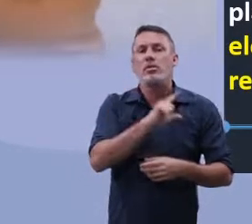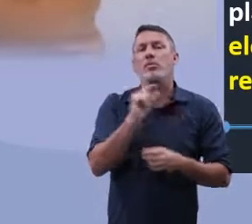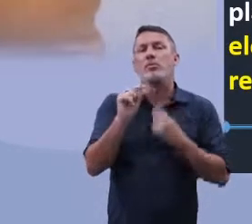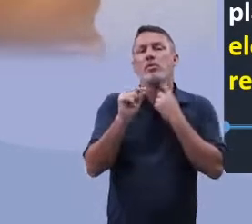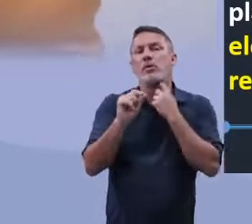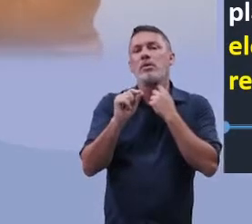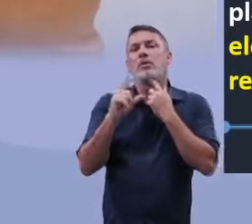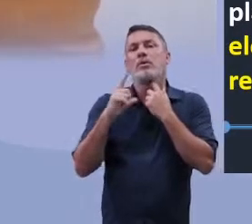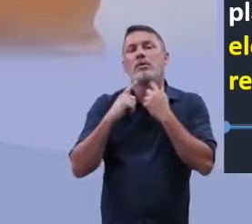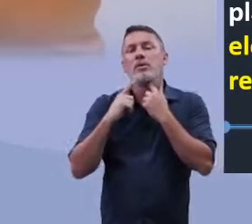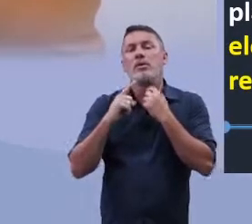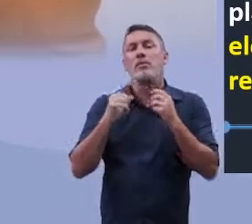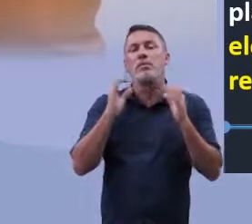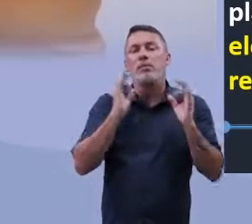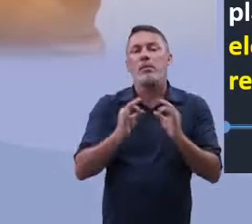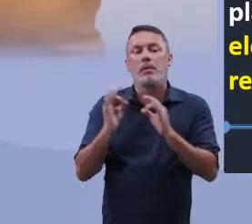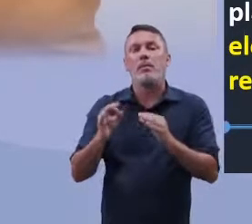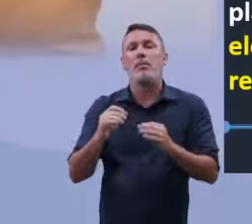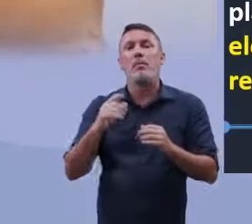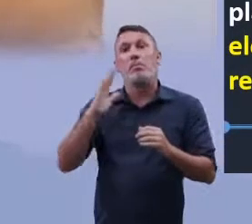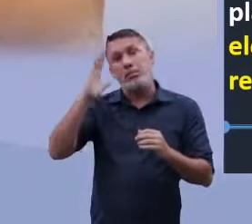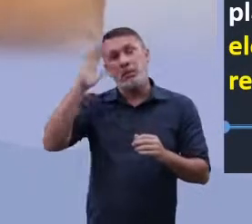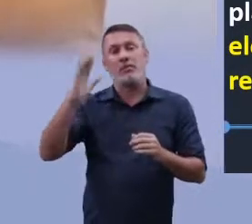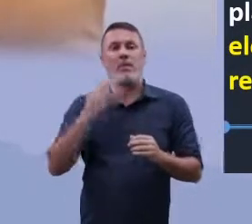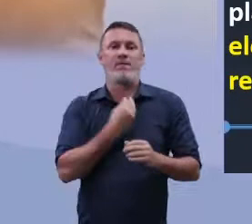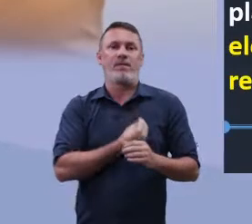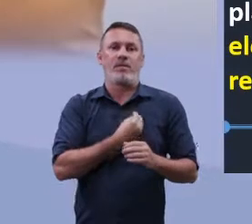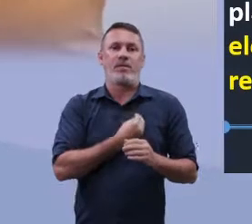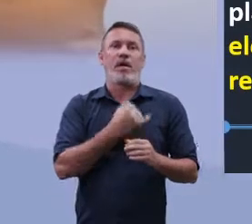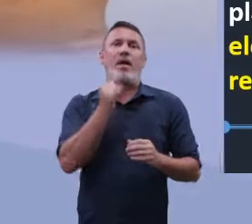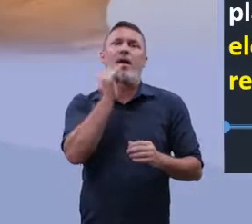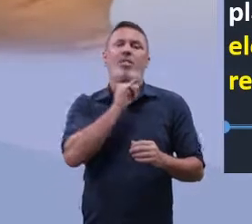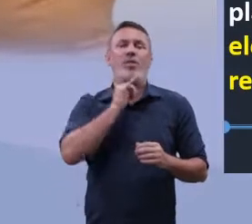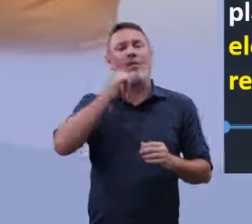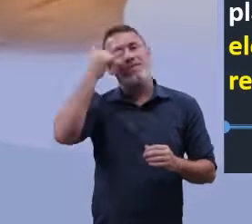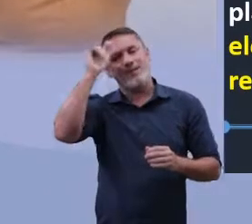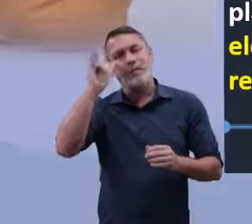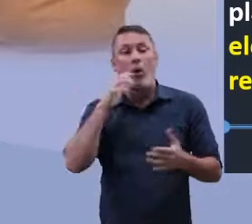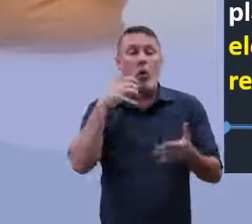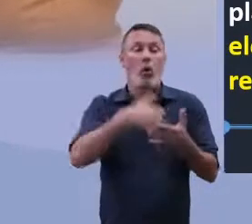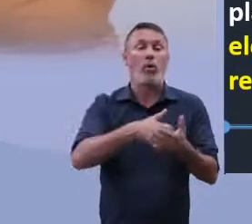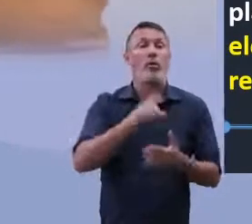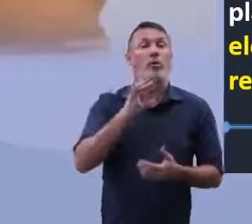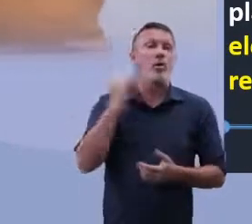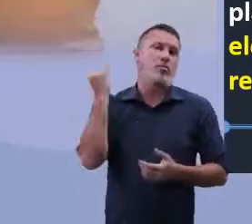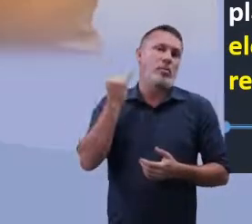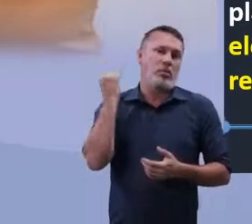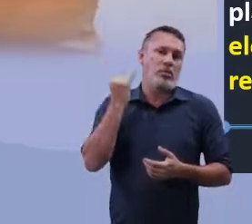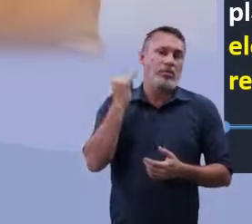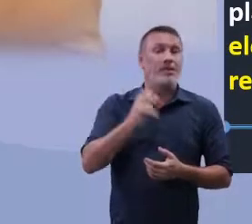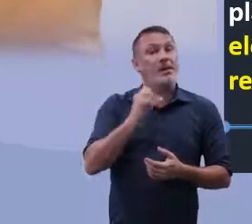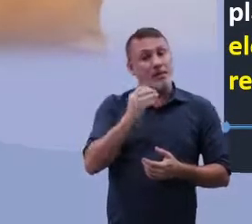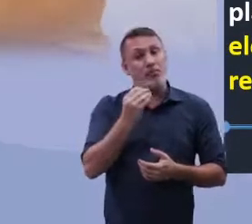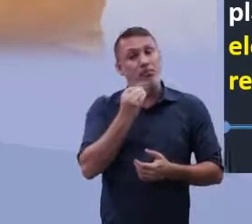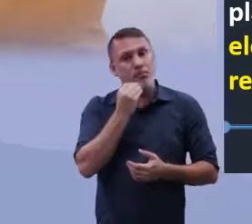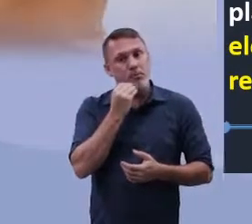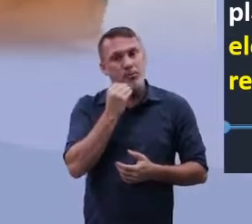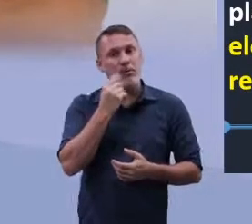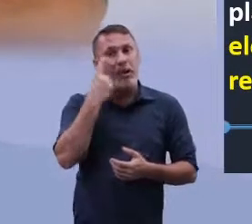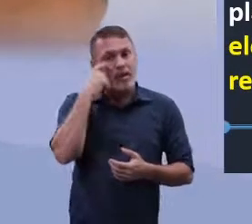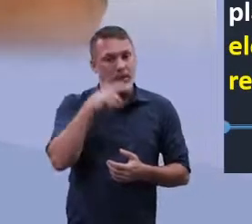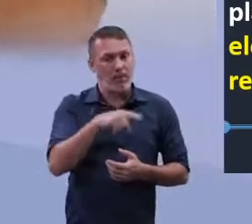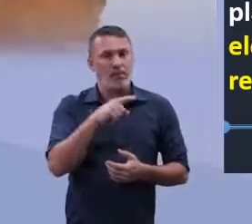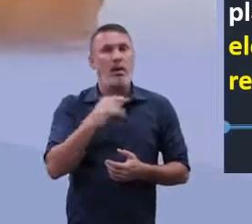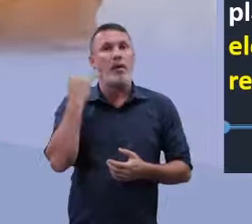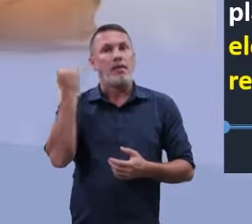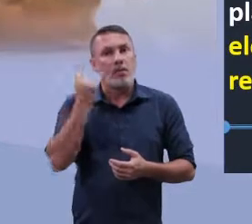se considerássemos aquilo que é o nosso essencial para a sua sobrevivência, para a nossa sobrevivência. O interessante